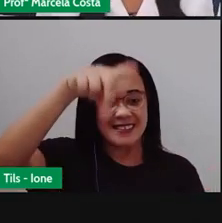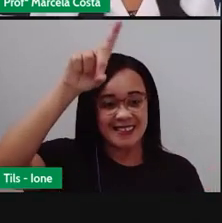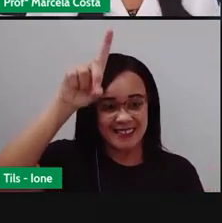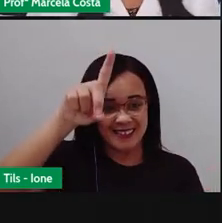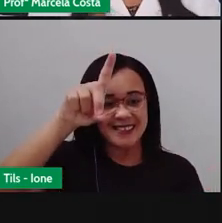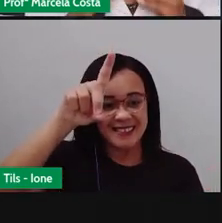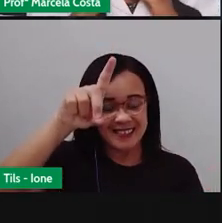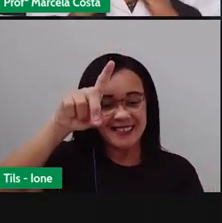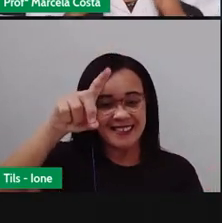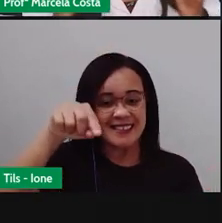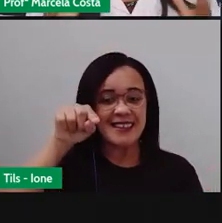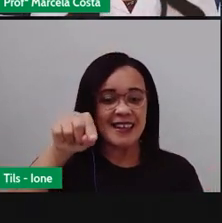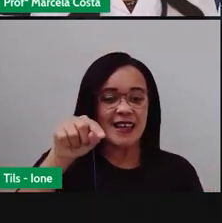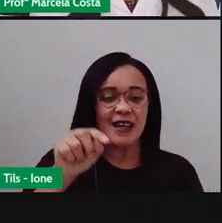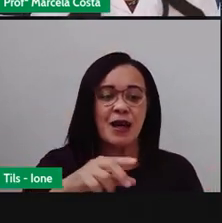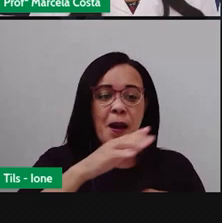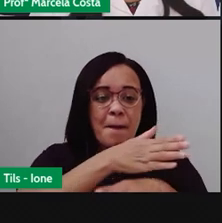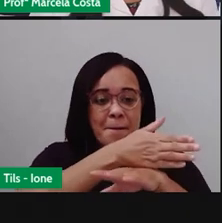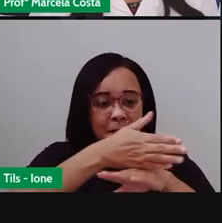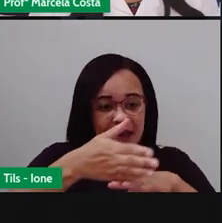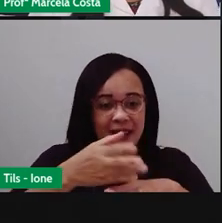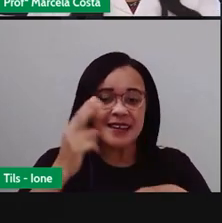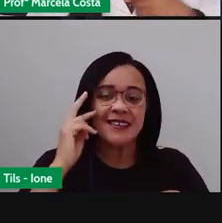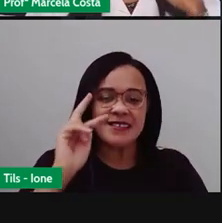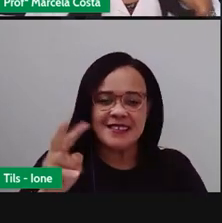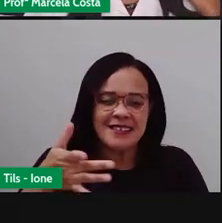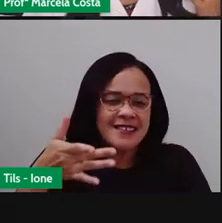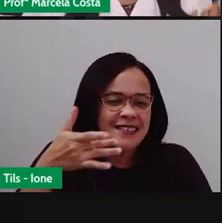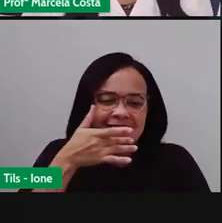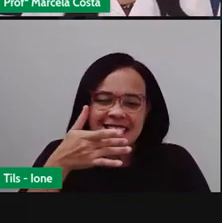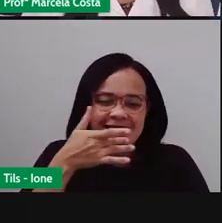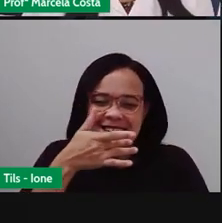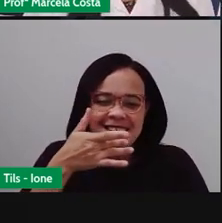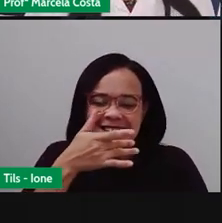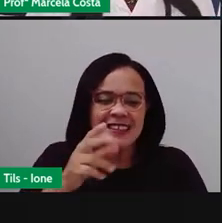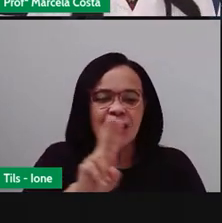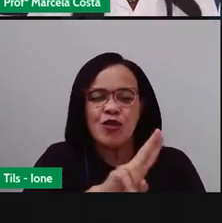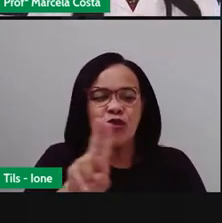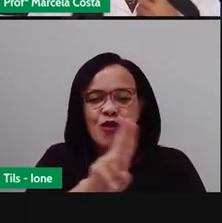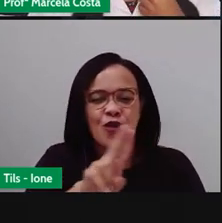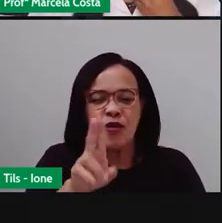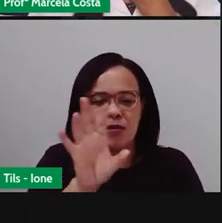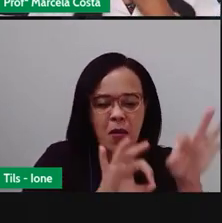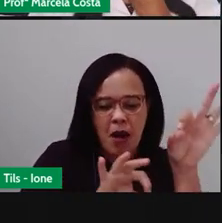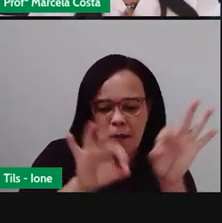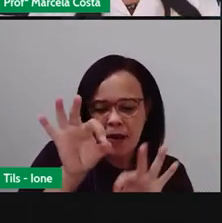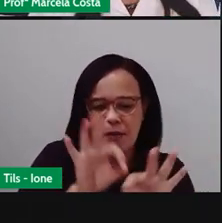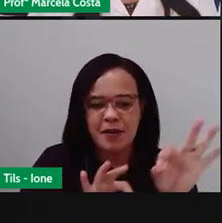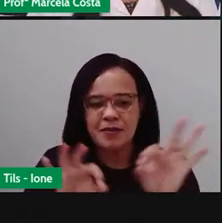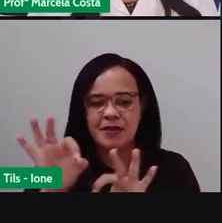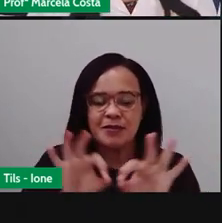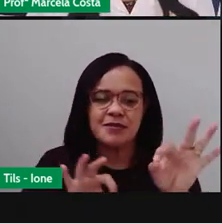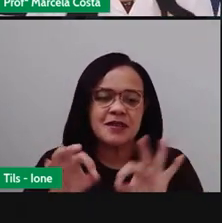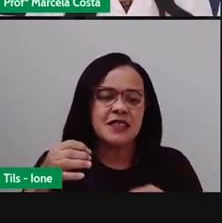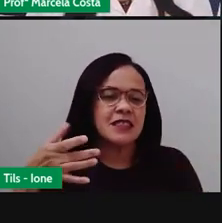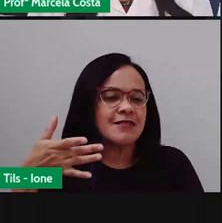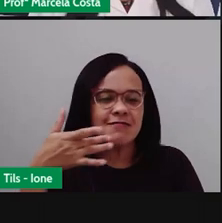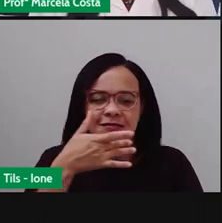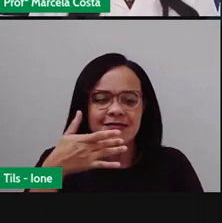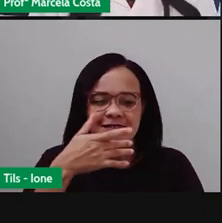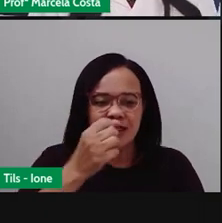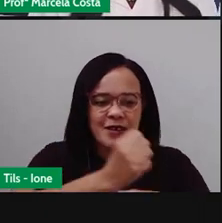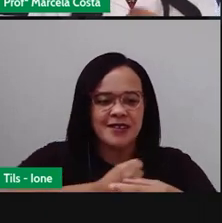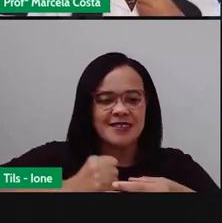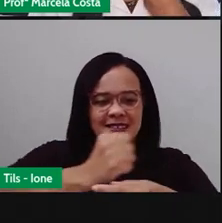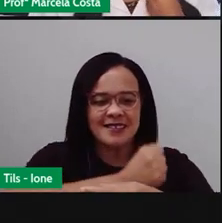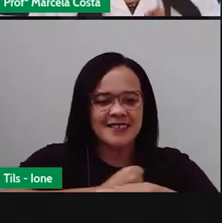Mungunzá. Que delícia, mungunzá. Também é uma preparação, né? Uma comida que é